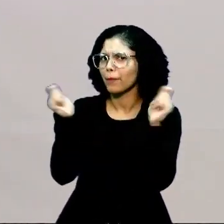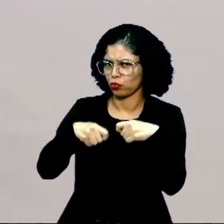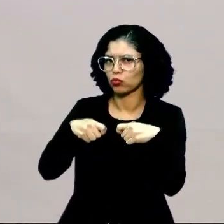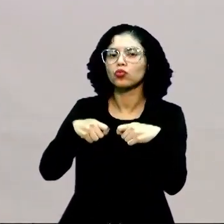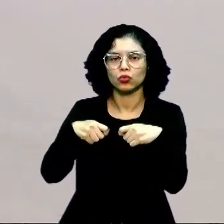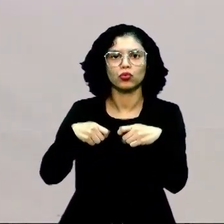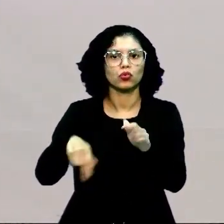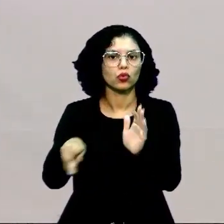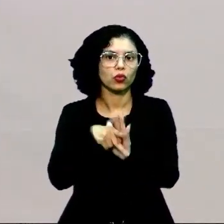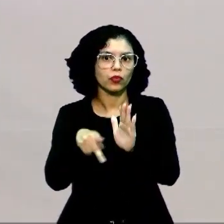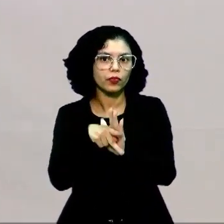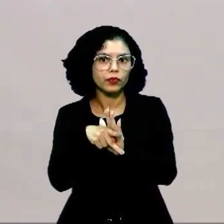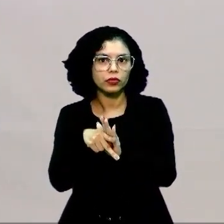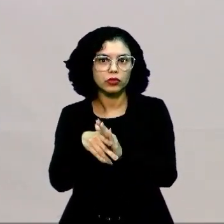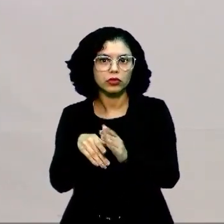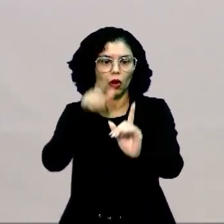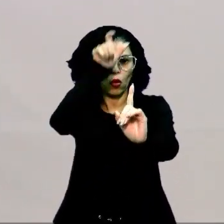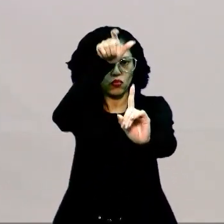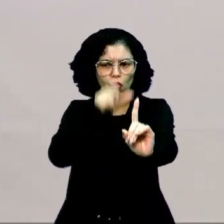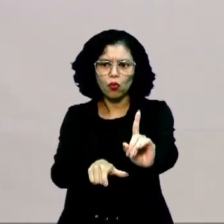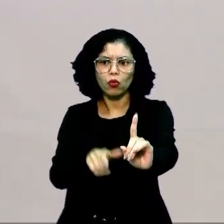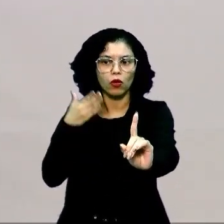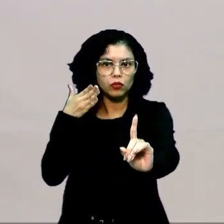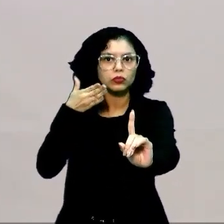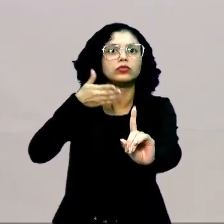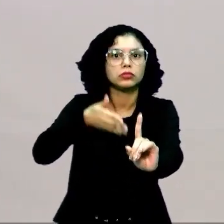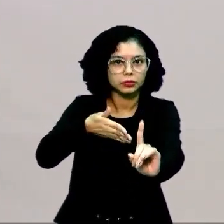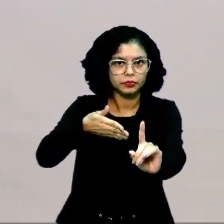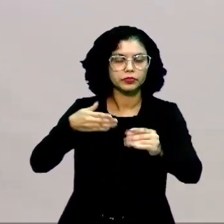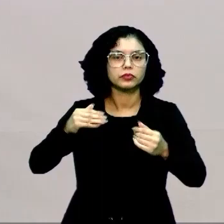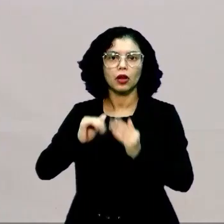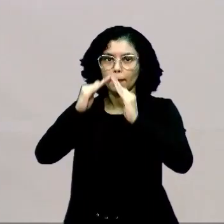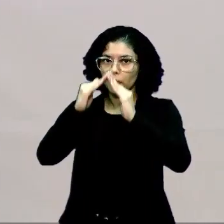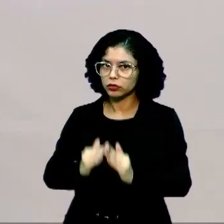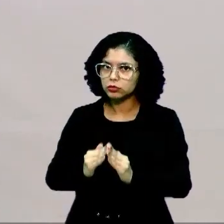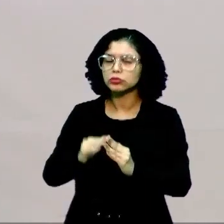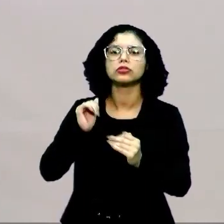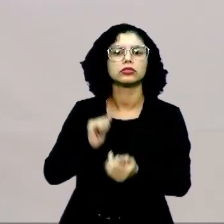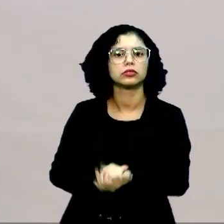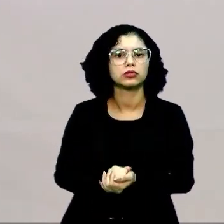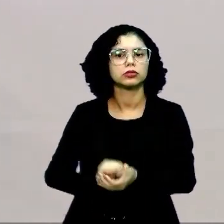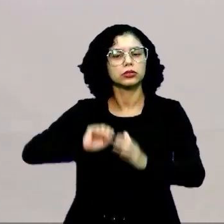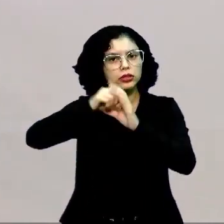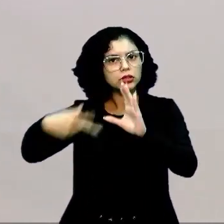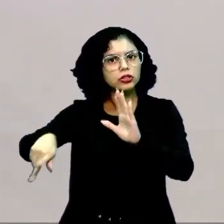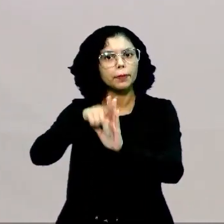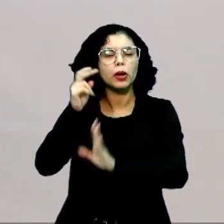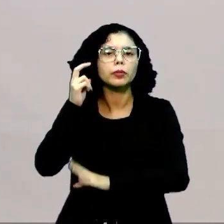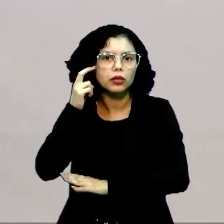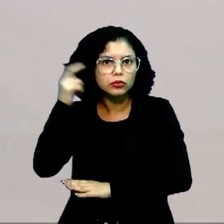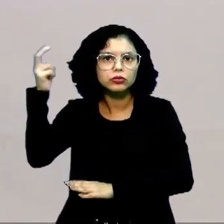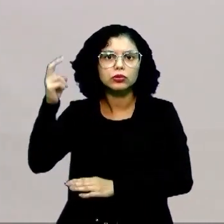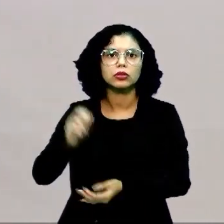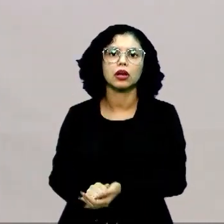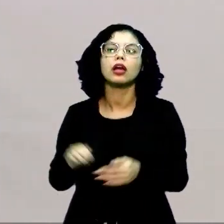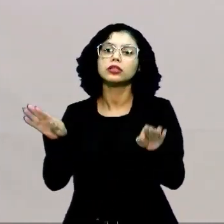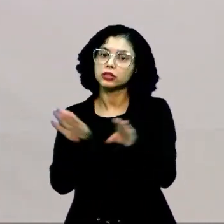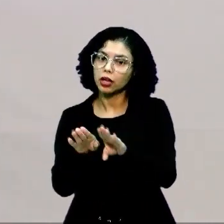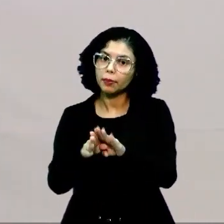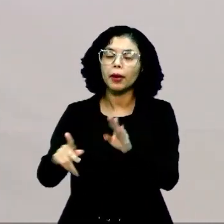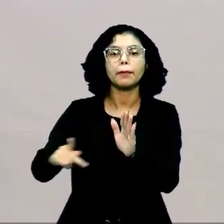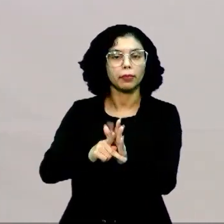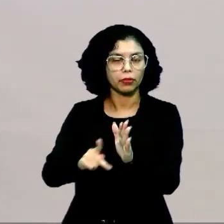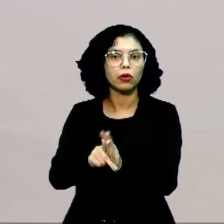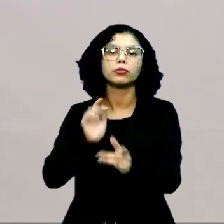possuíam as suas referências, hábitos, características culturais e as suas